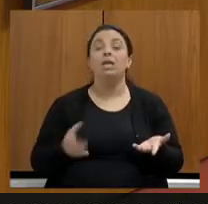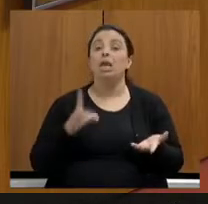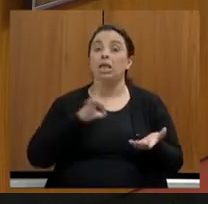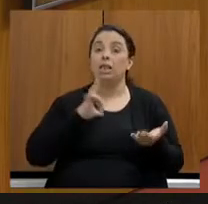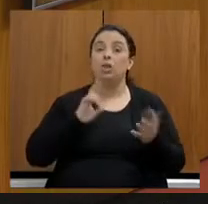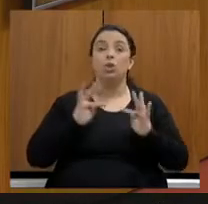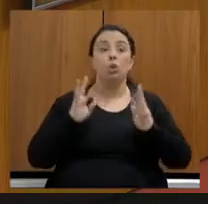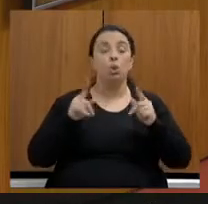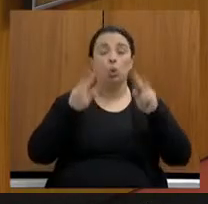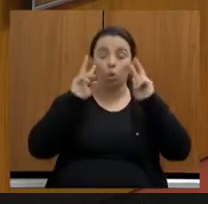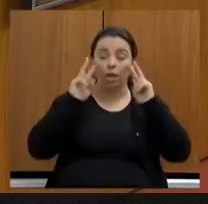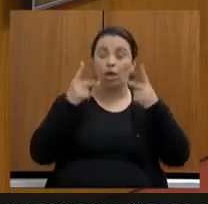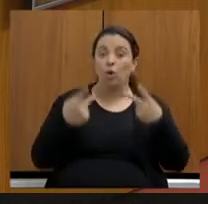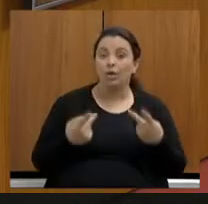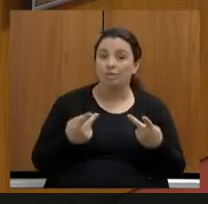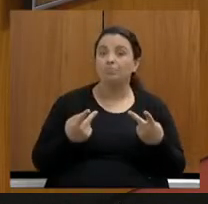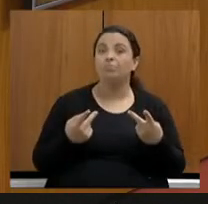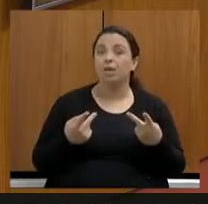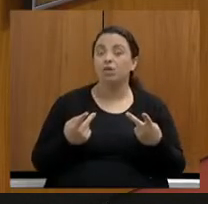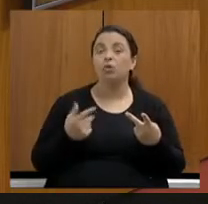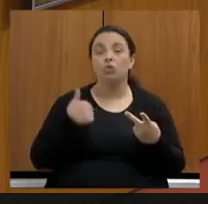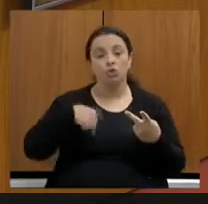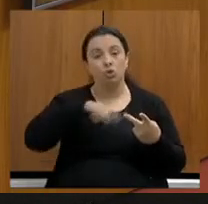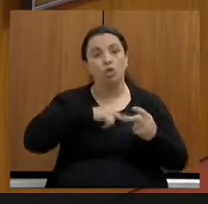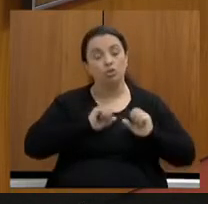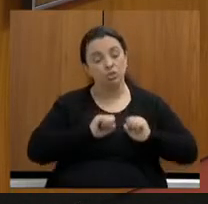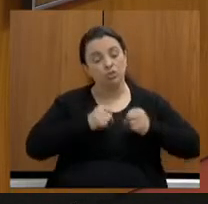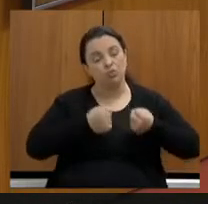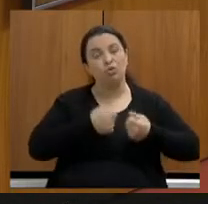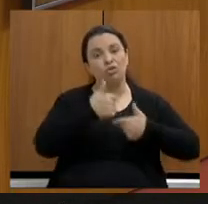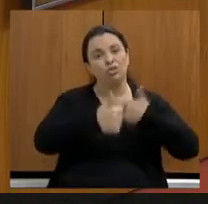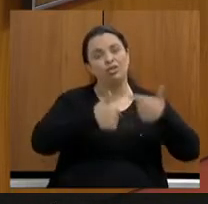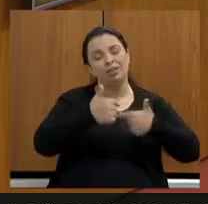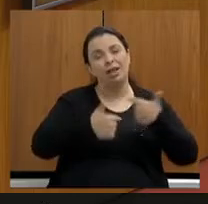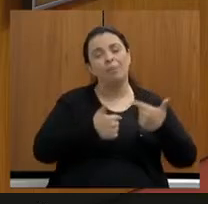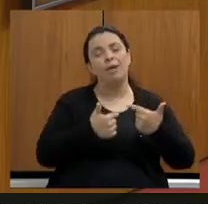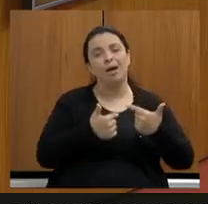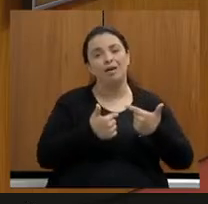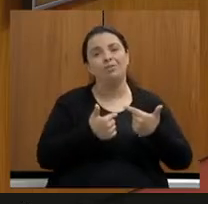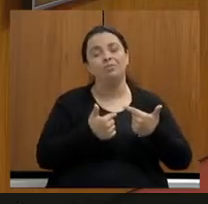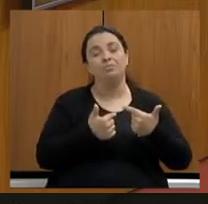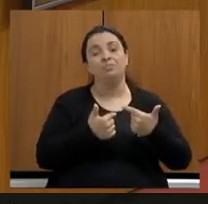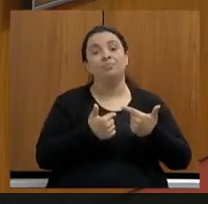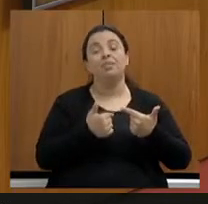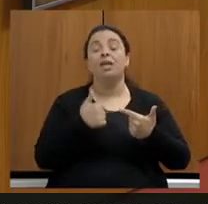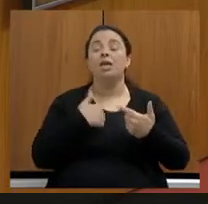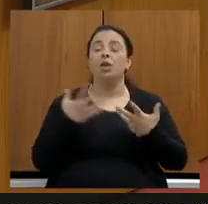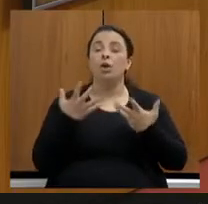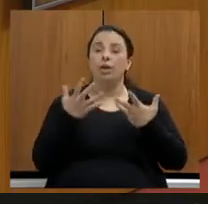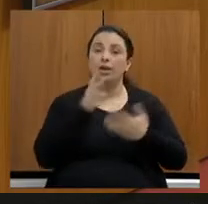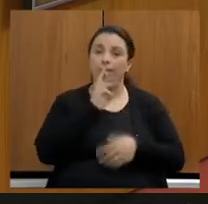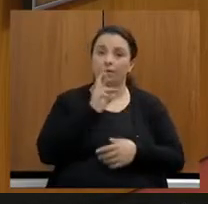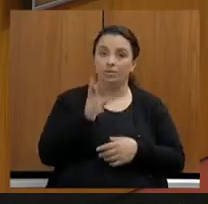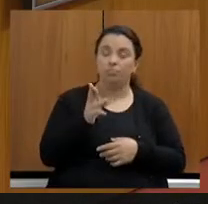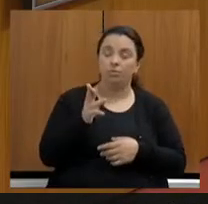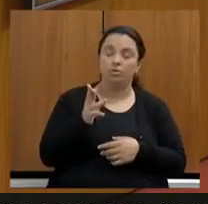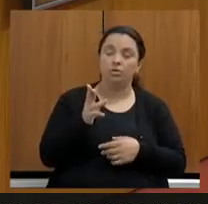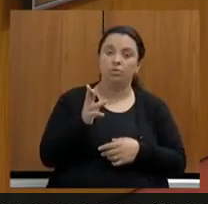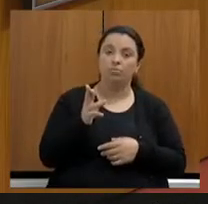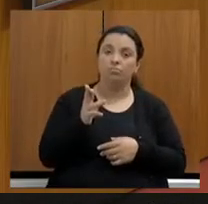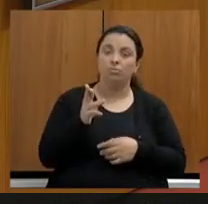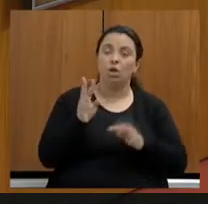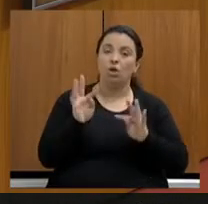agradeço muito viu Deputado pela pela pelo nosso esforço de trabalho eu queria mencionar E a minha resposta o senhor